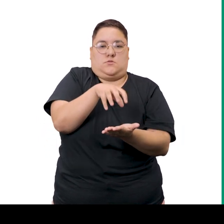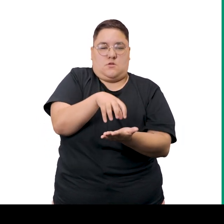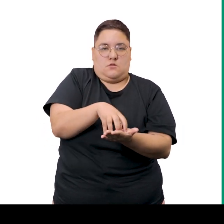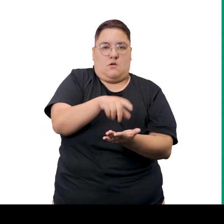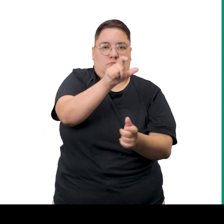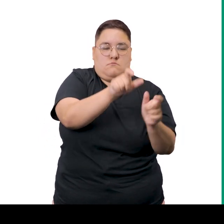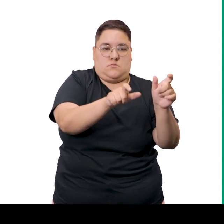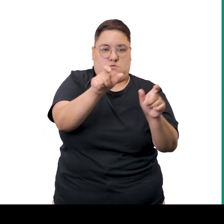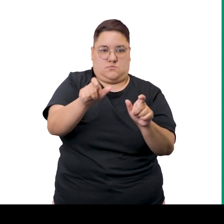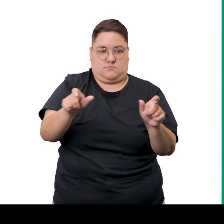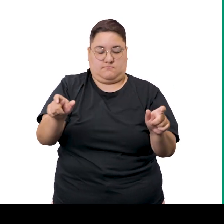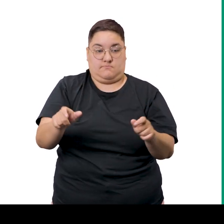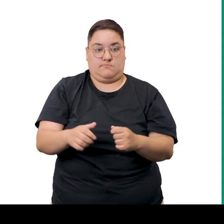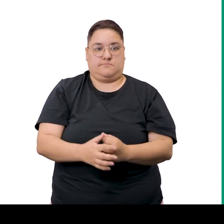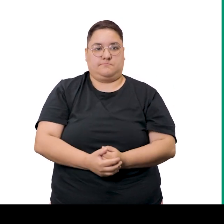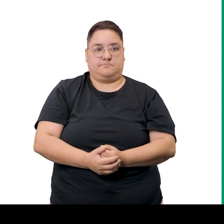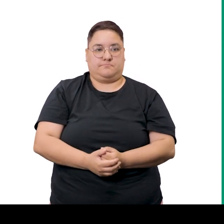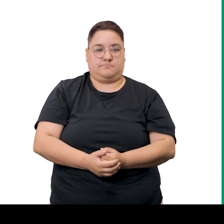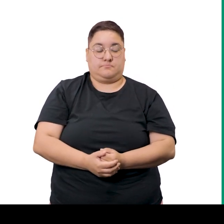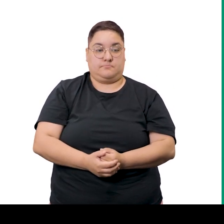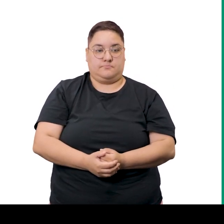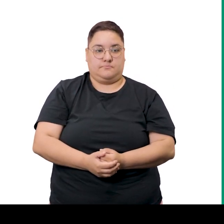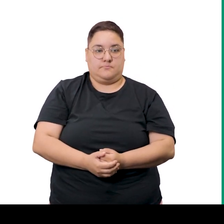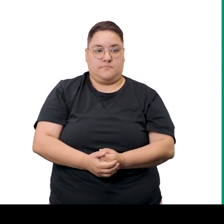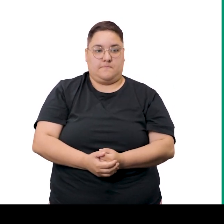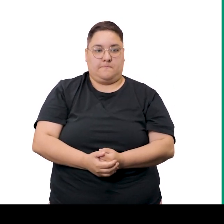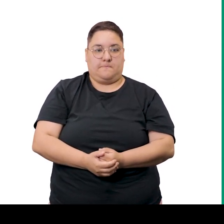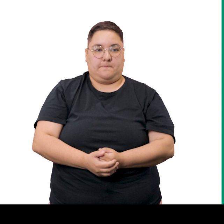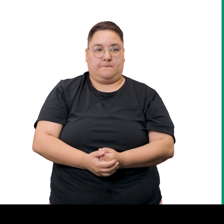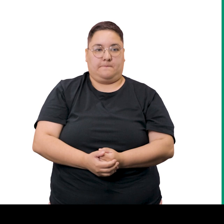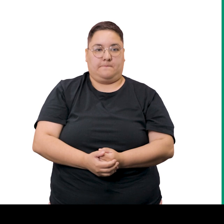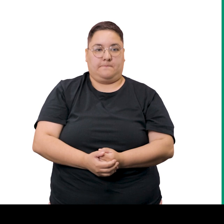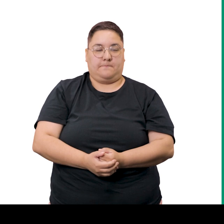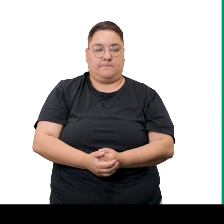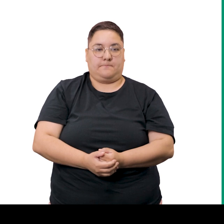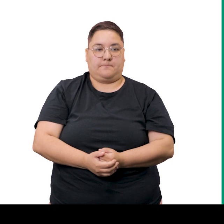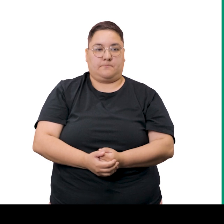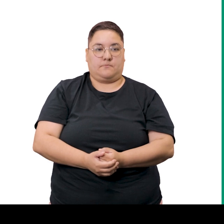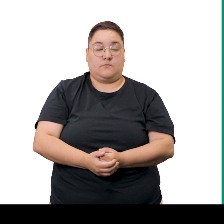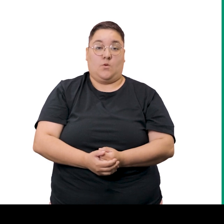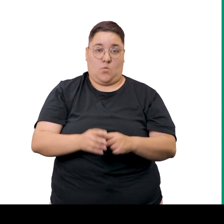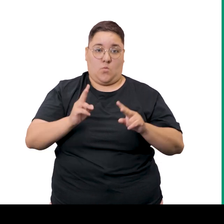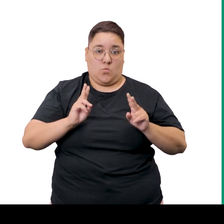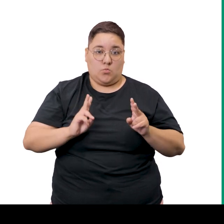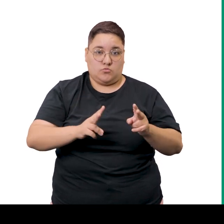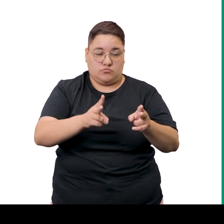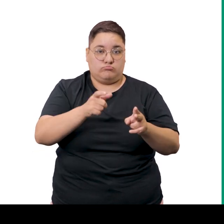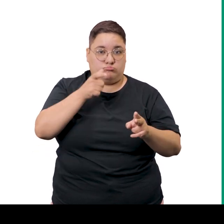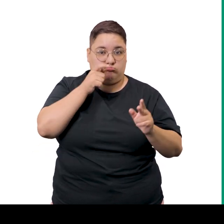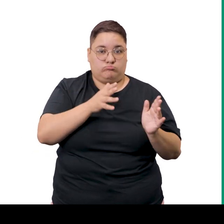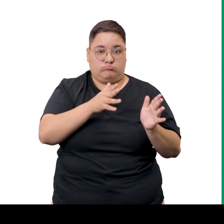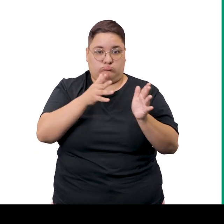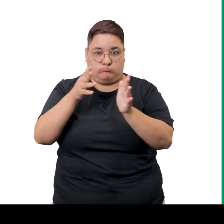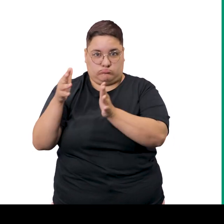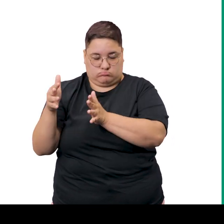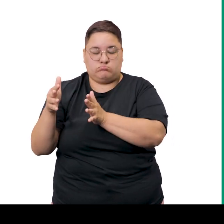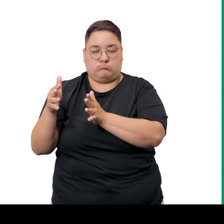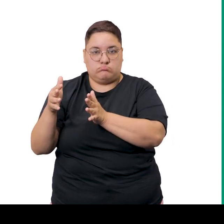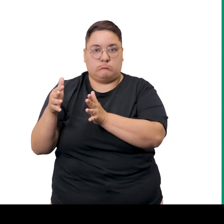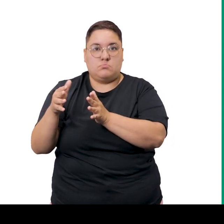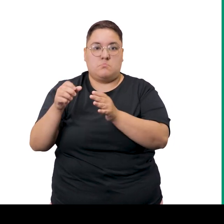centrais dos retratados. Para continuar acessando os